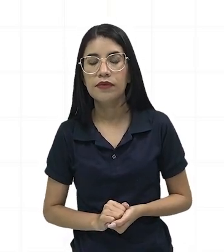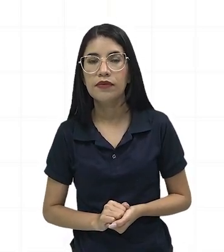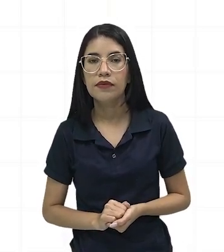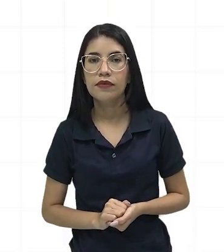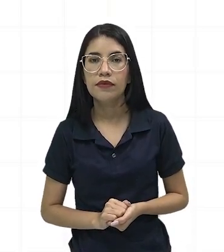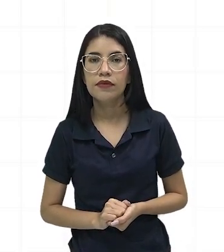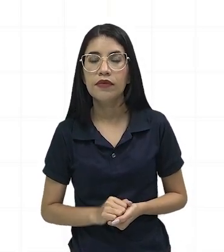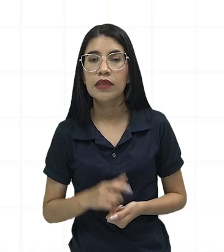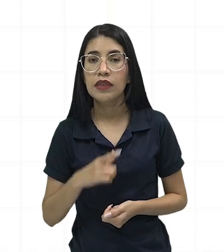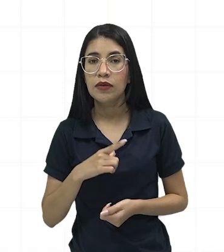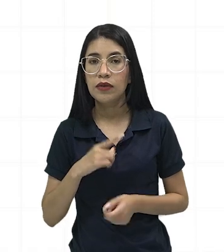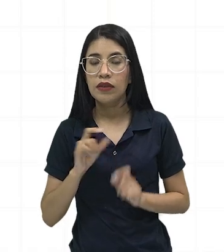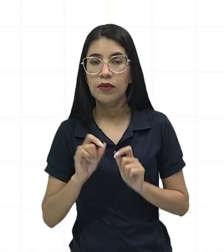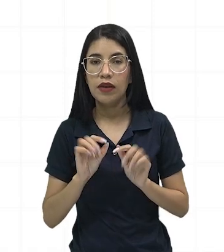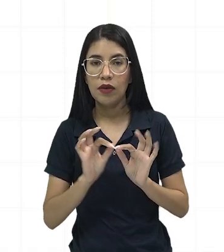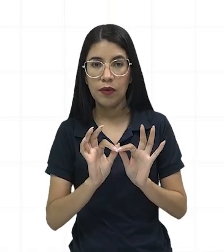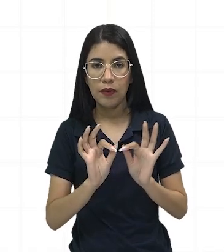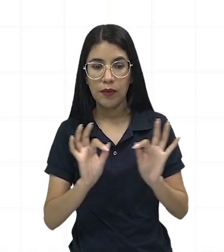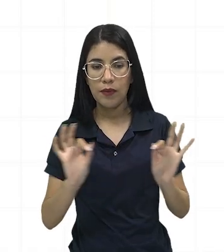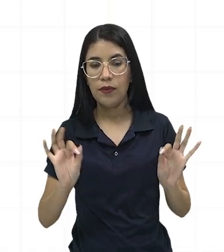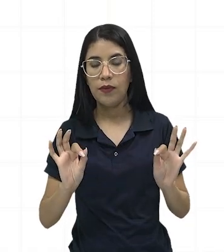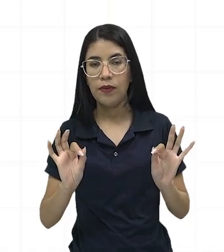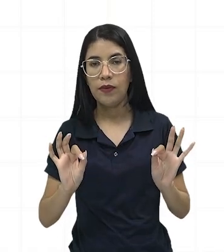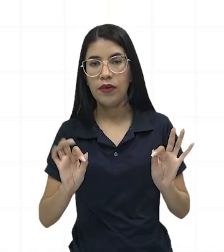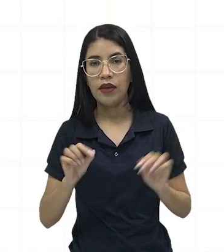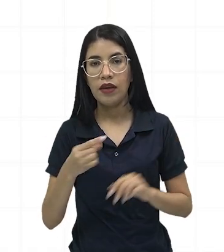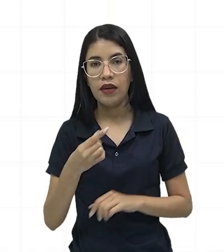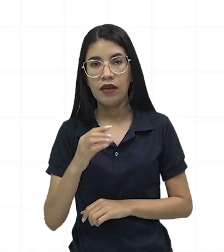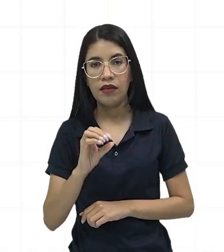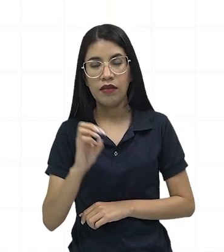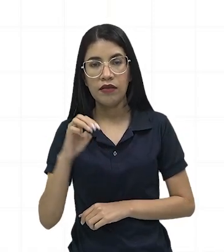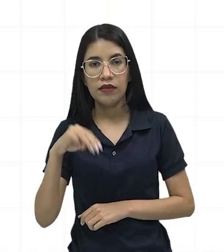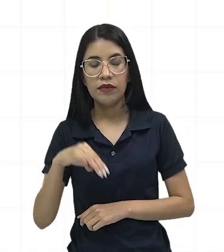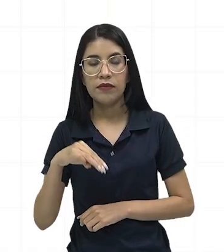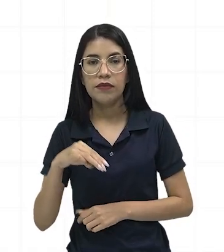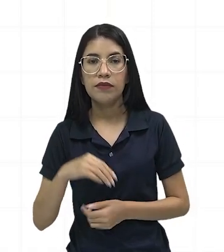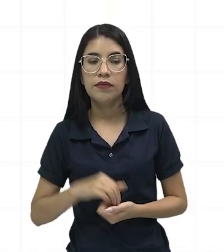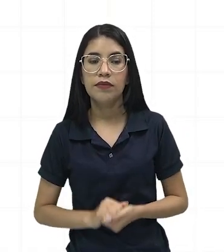nós temos a medida de um lado, né? Ó.